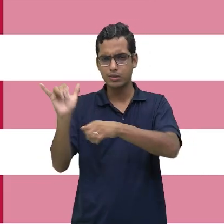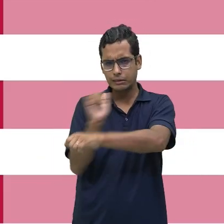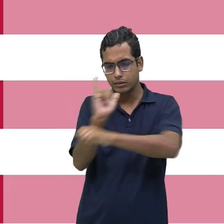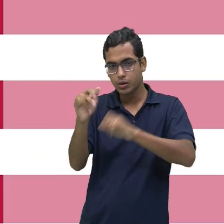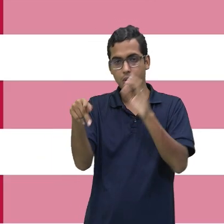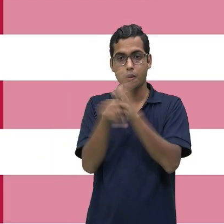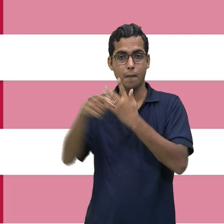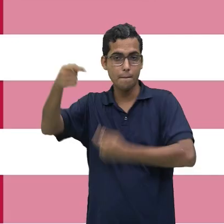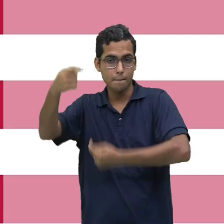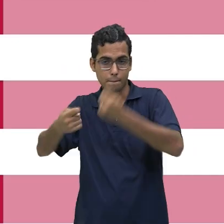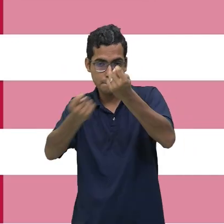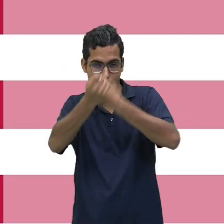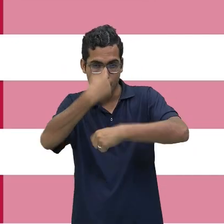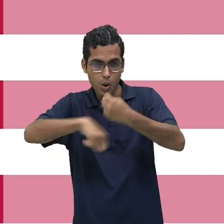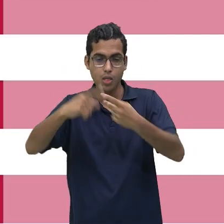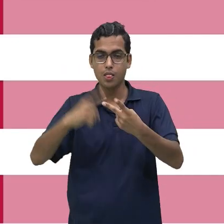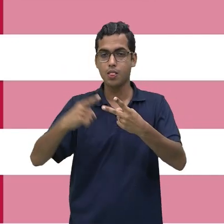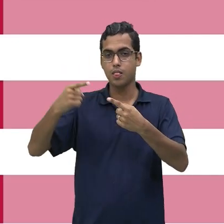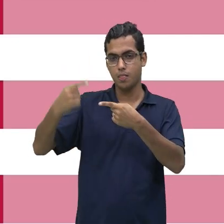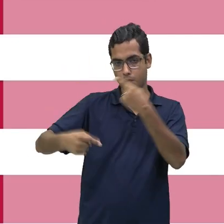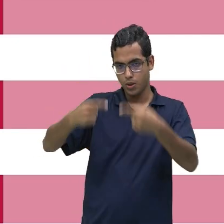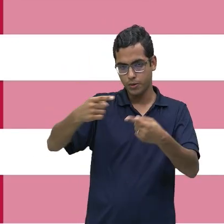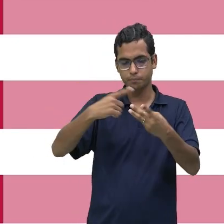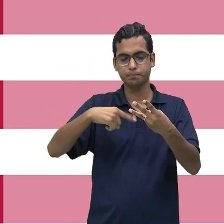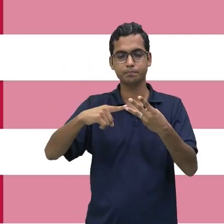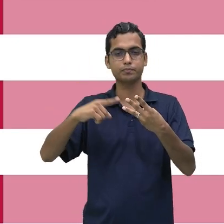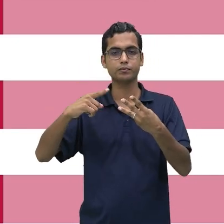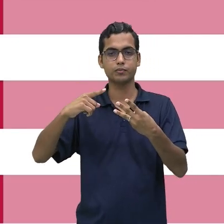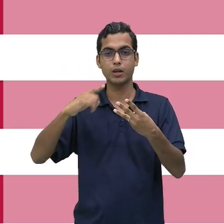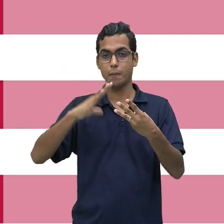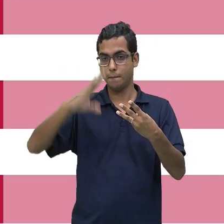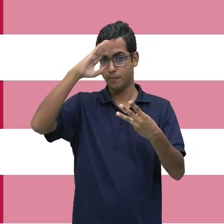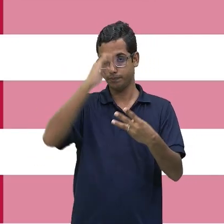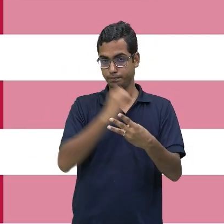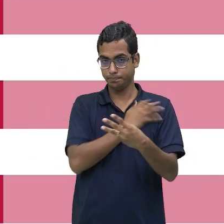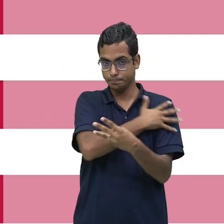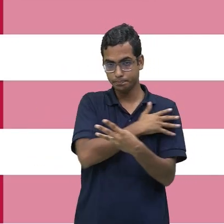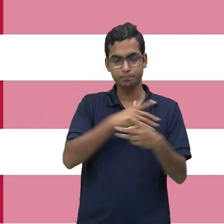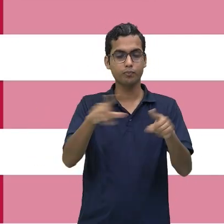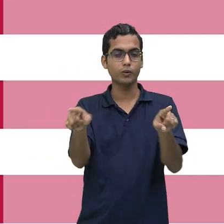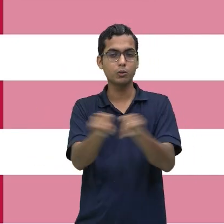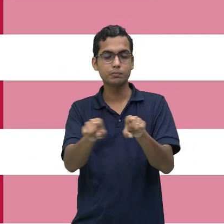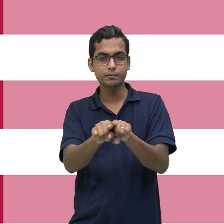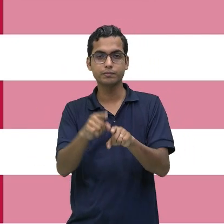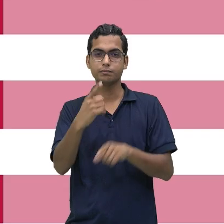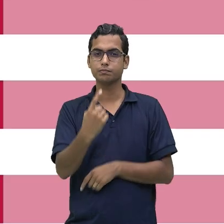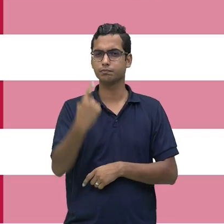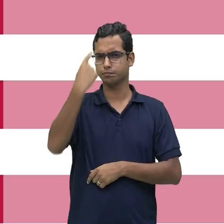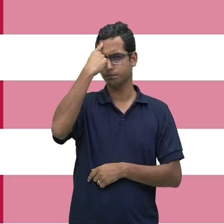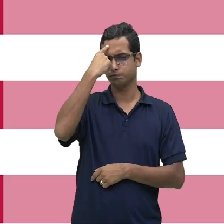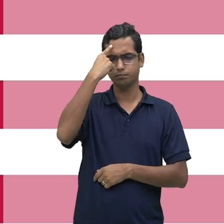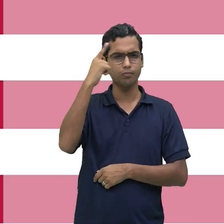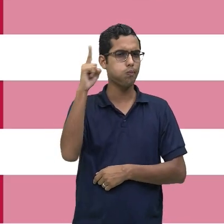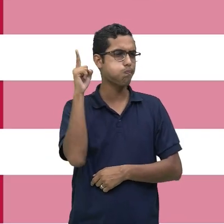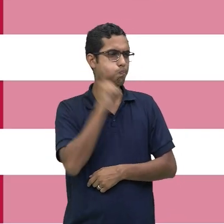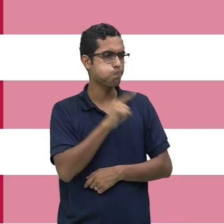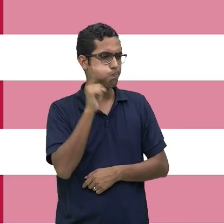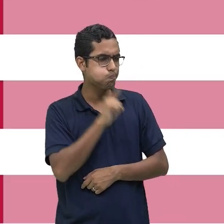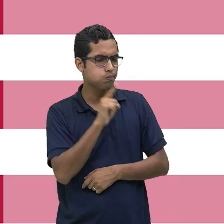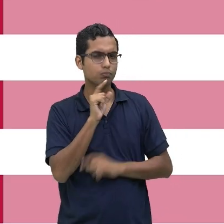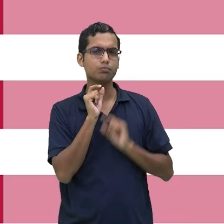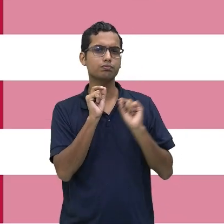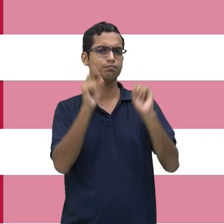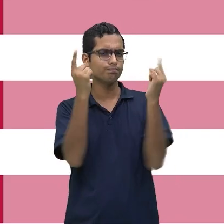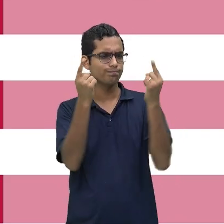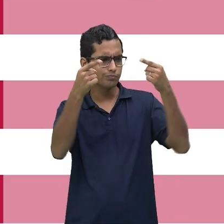políticas, econômicas e militares. E isso fez com que, na cabeça dos Estados Unidos, na verdade, né,